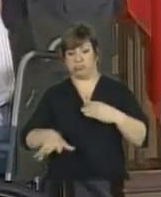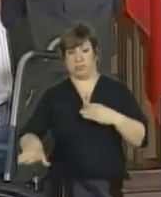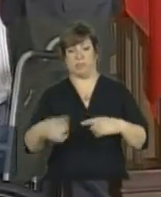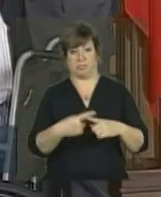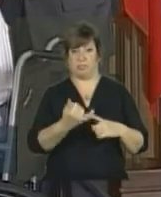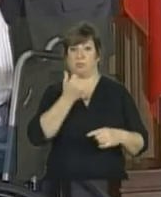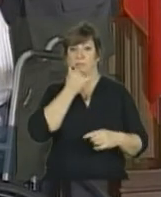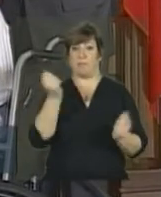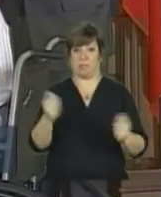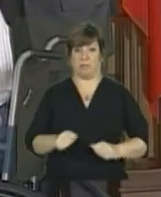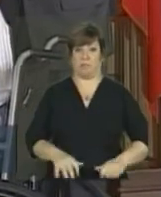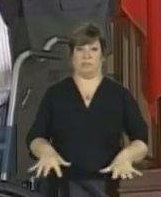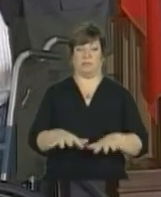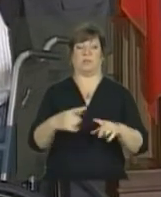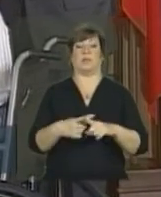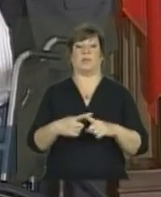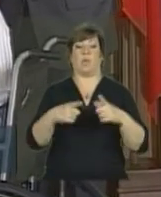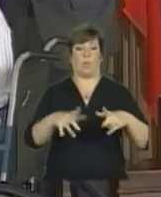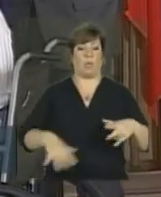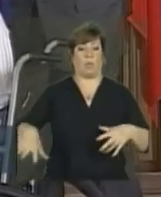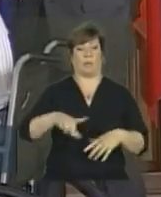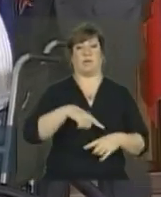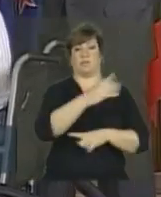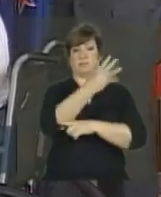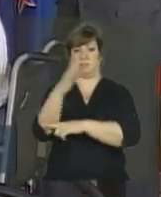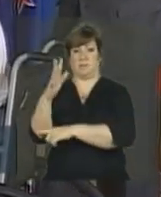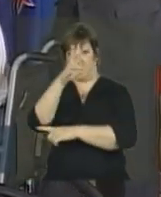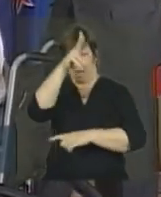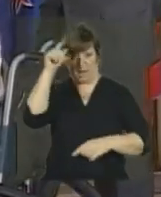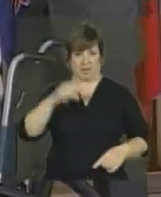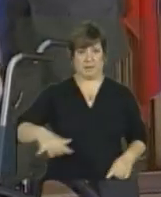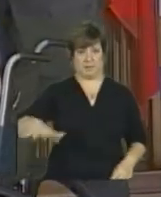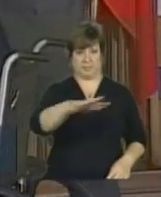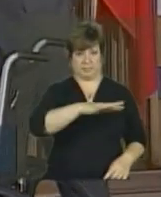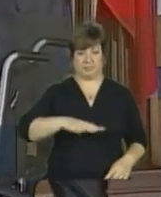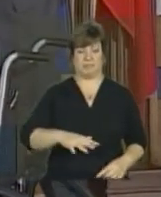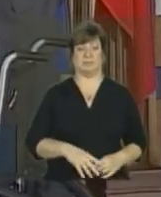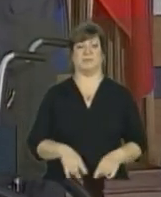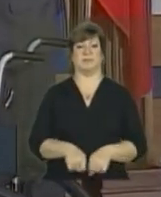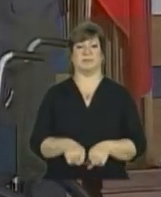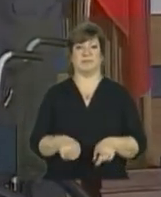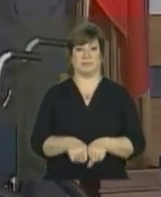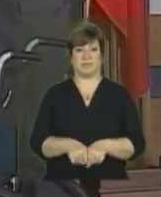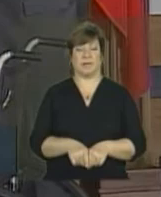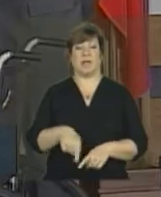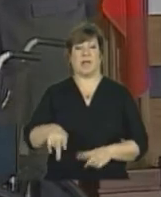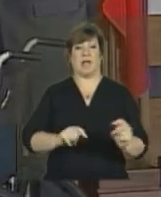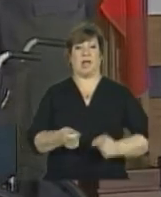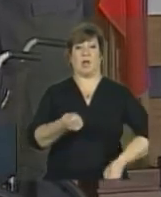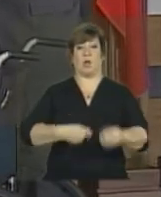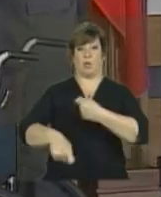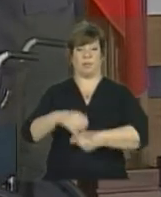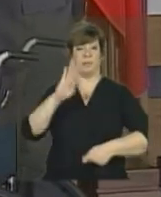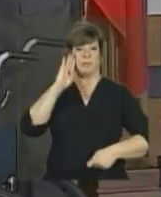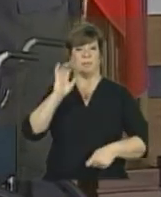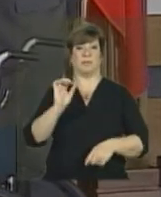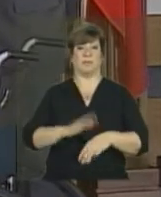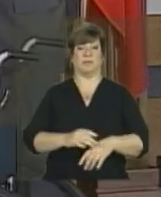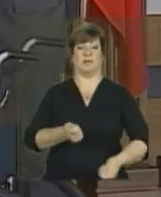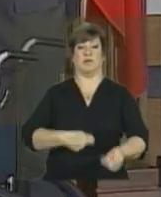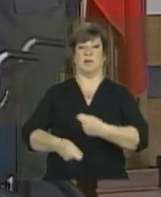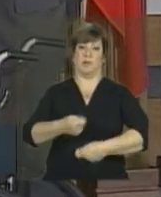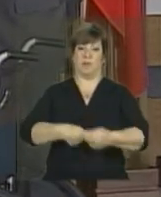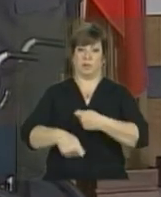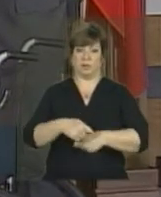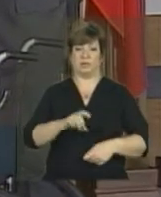restante do território é ocupado pela floresta amazônica. A economia depende do setor primário, que responde